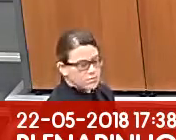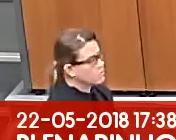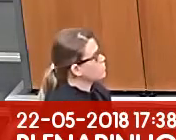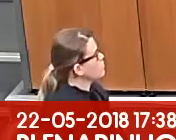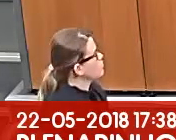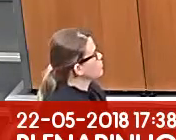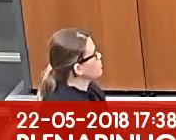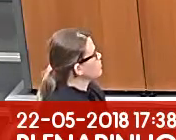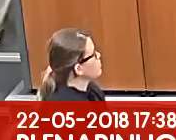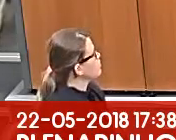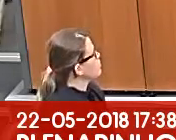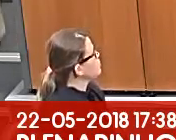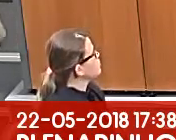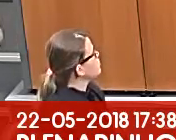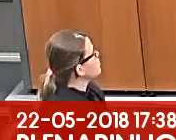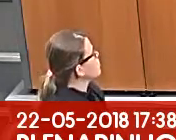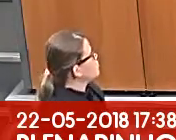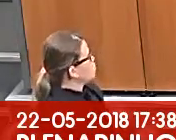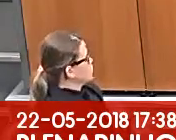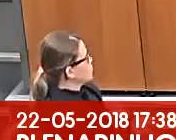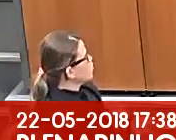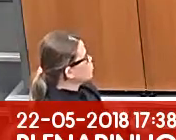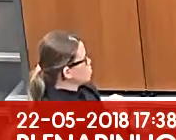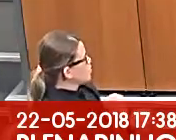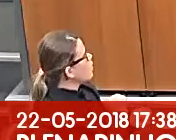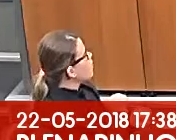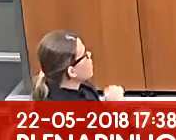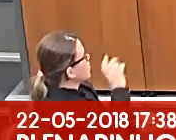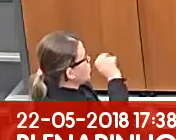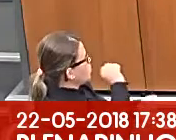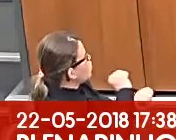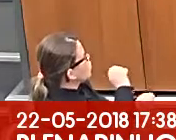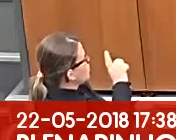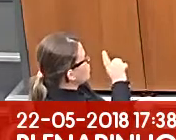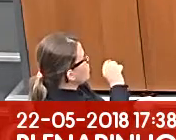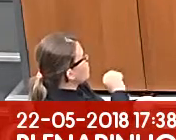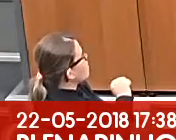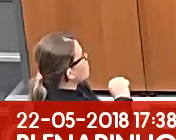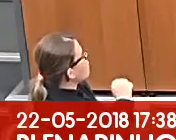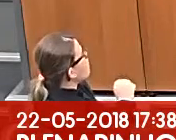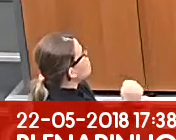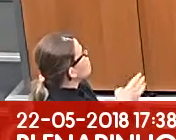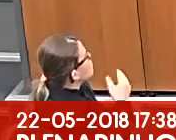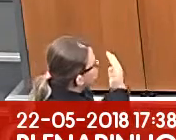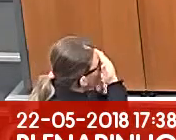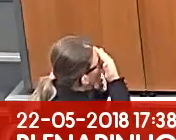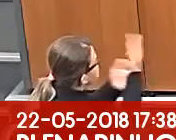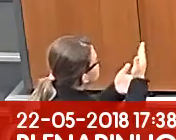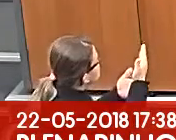Antes de disponibilizar, só um minutinho, o microfone sem fio lá no final para a tradução.